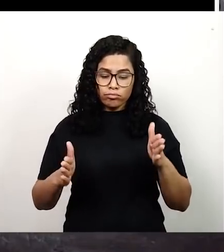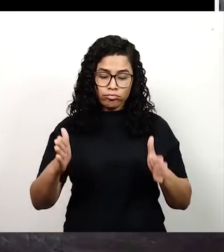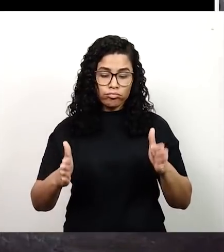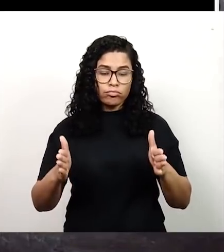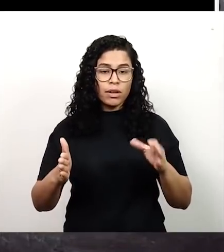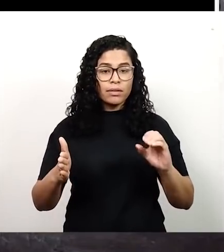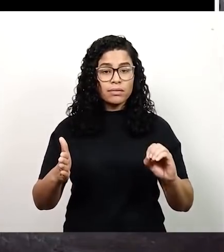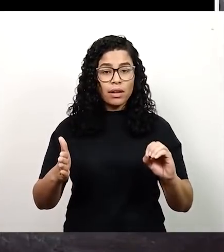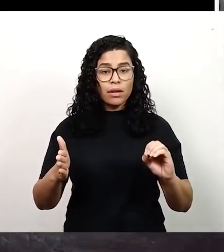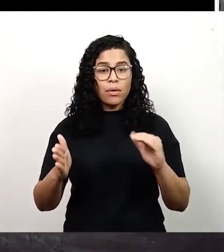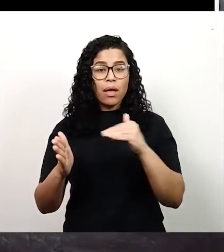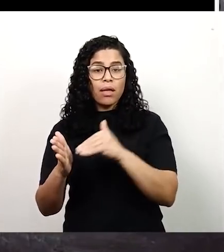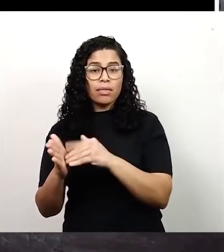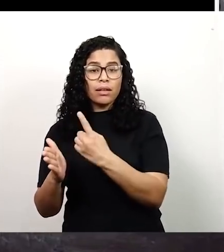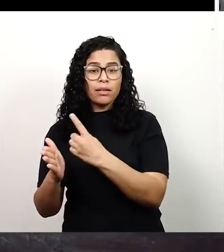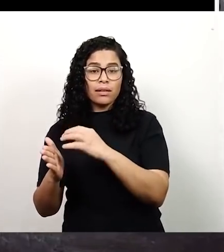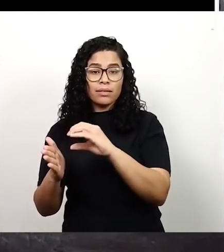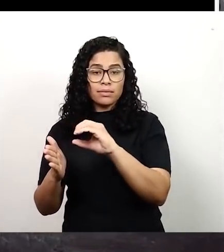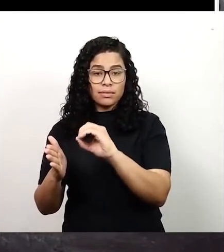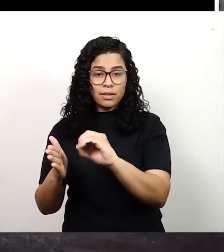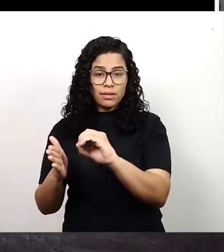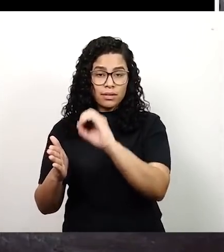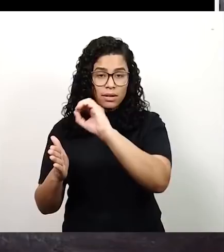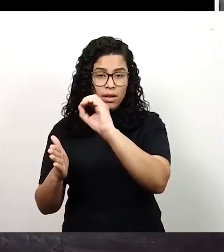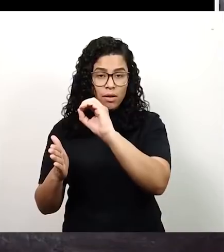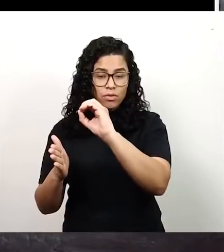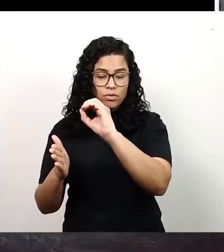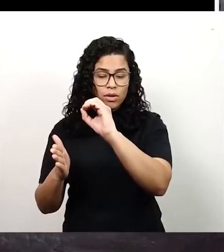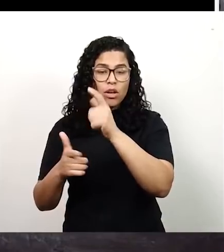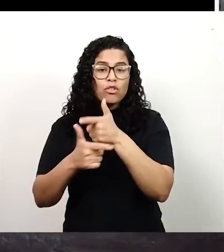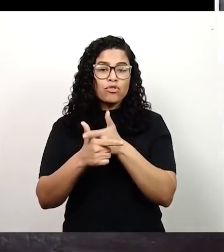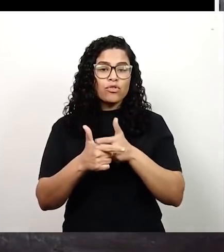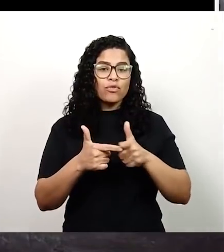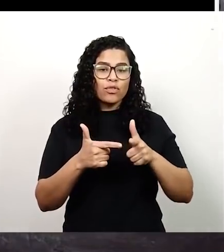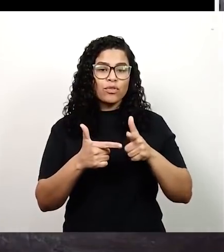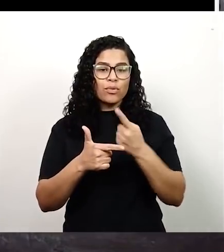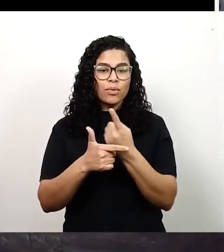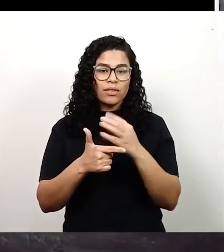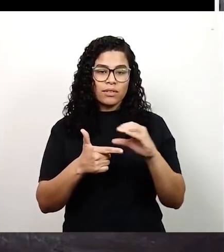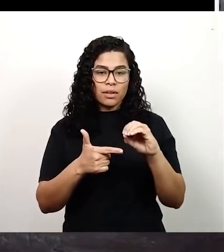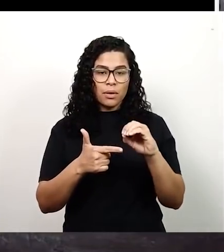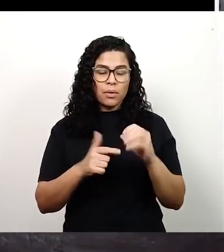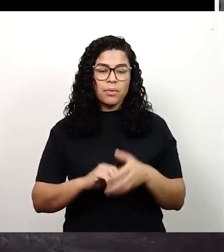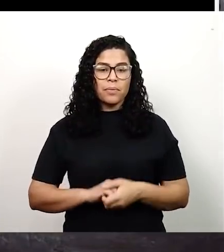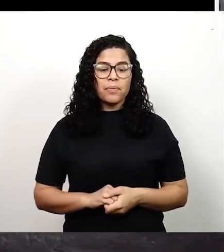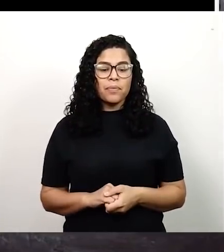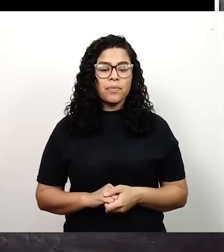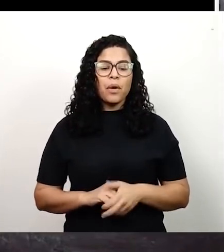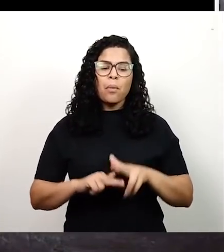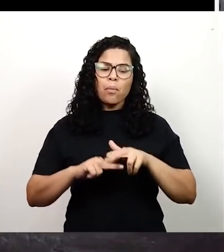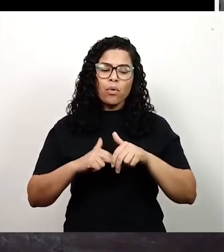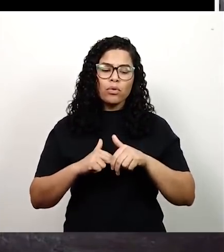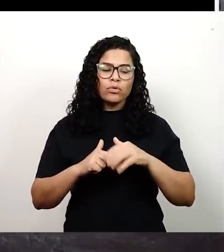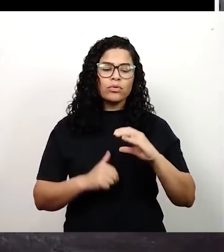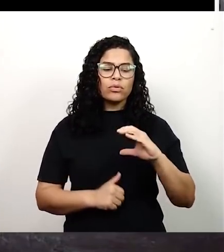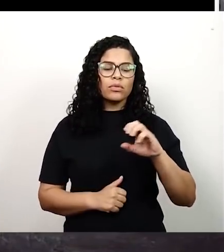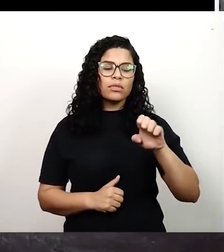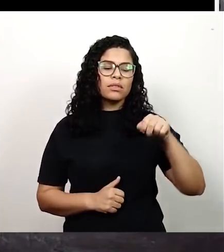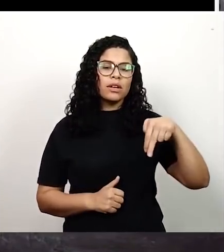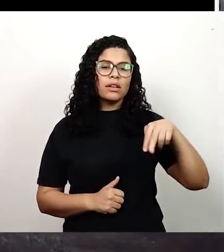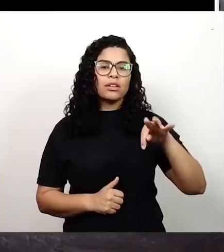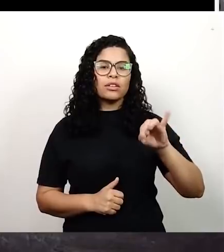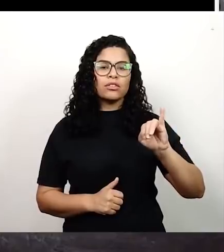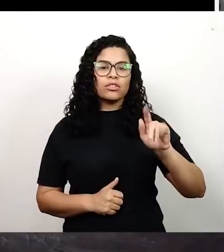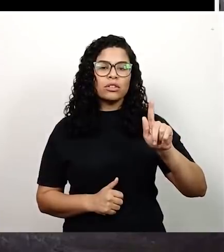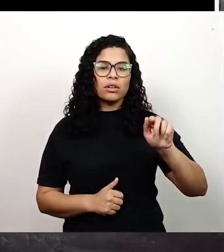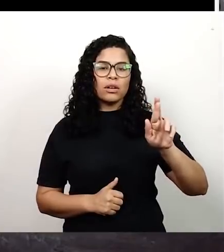0 a 100 e dividiu em 100 partes. Por isso essa escala antigamente era chamada centígrada. E os